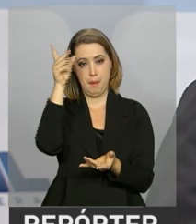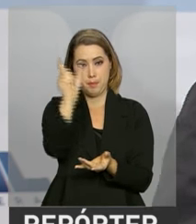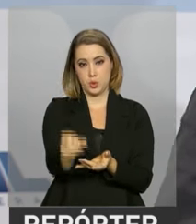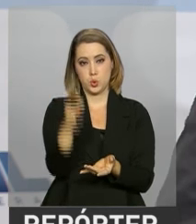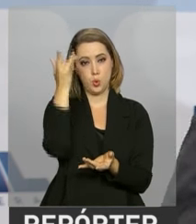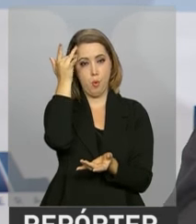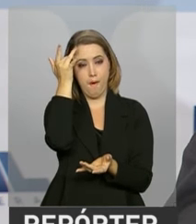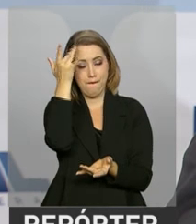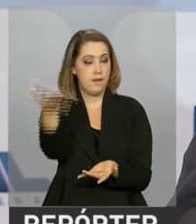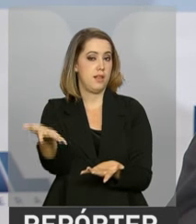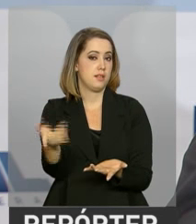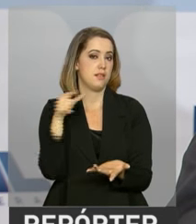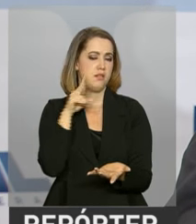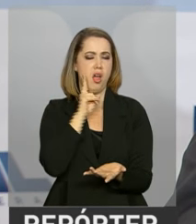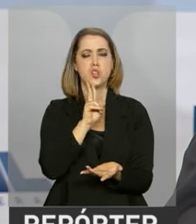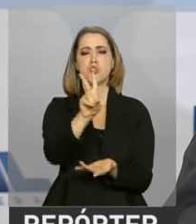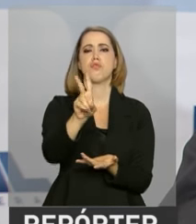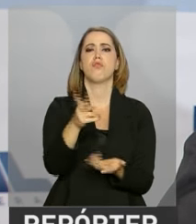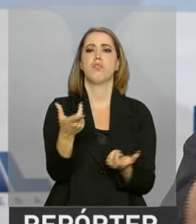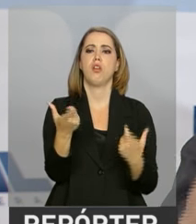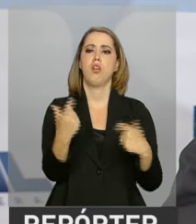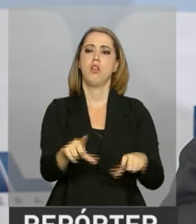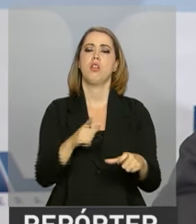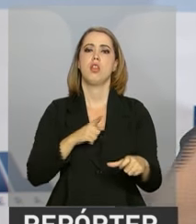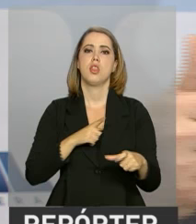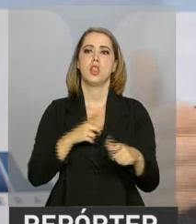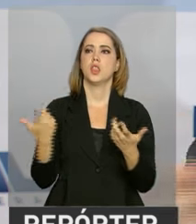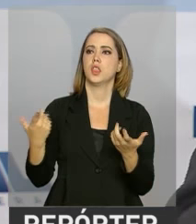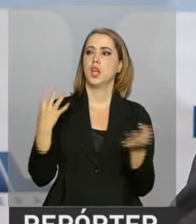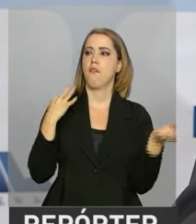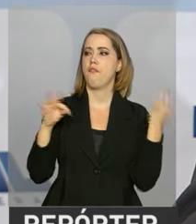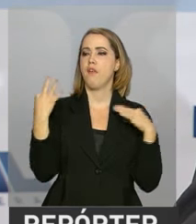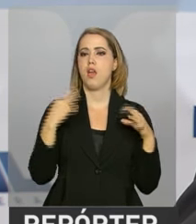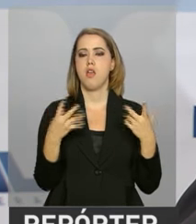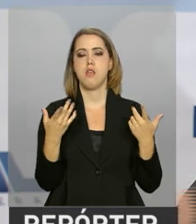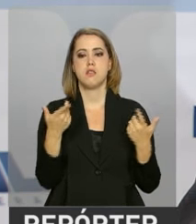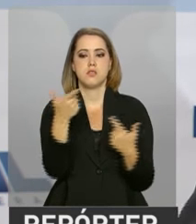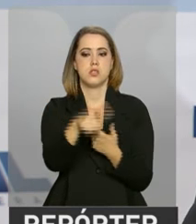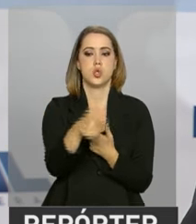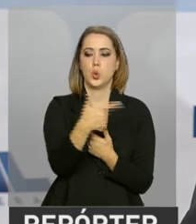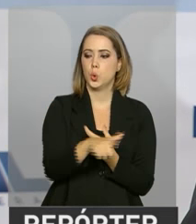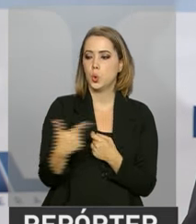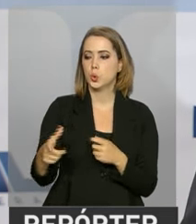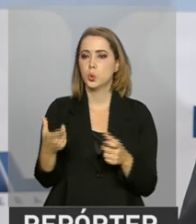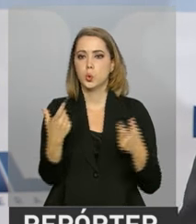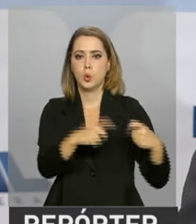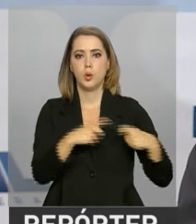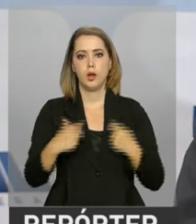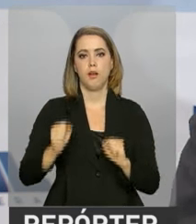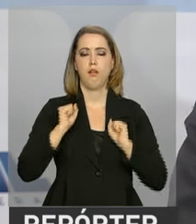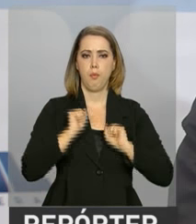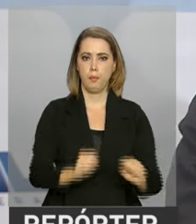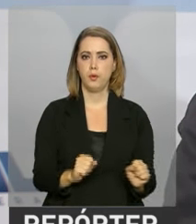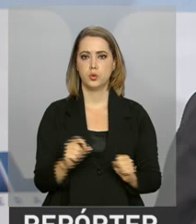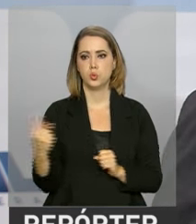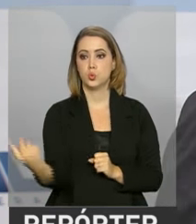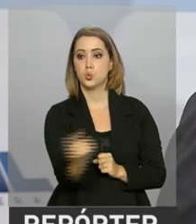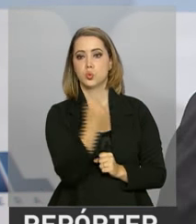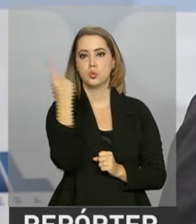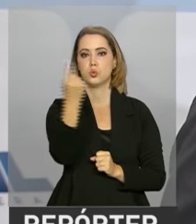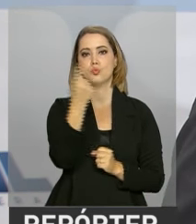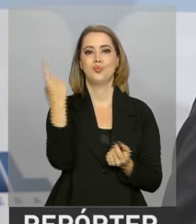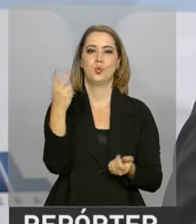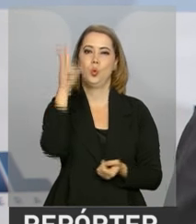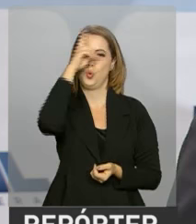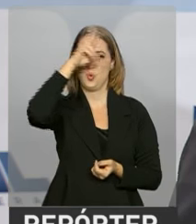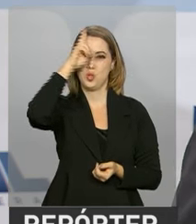estiver acessar o seu prontuário eletrônico Se ele tiver de férias ou trabalhando em outro município tiver a necessidade de ser atendido o médico terá toda a